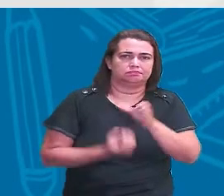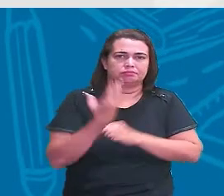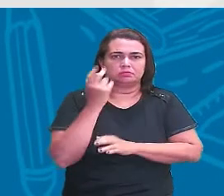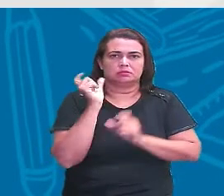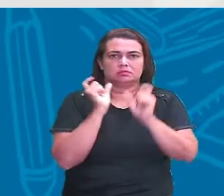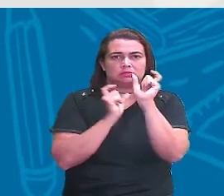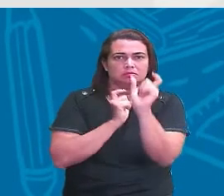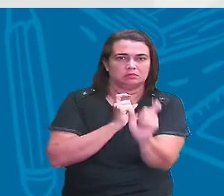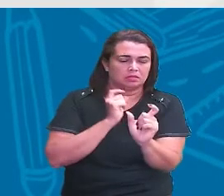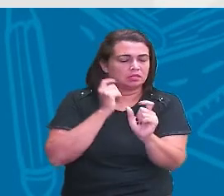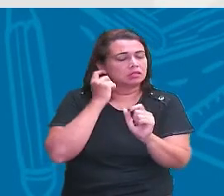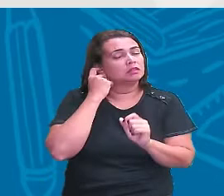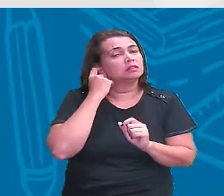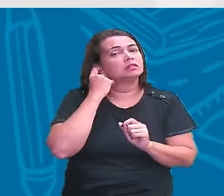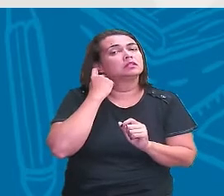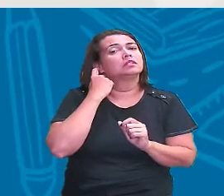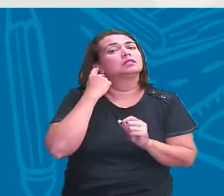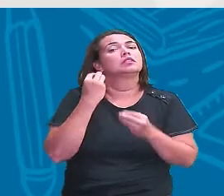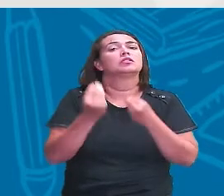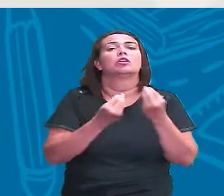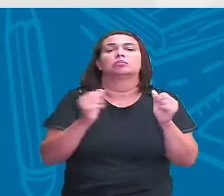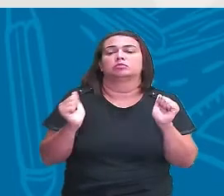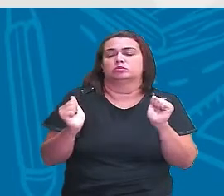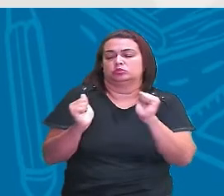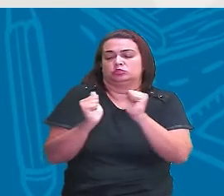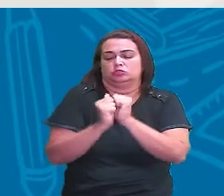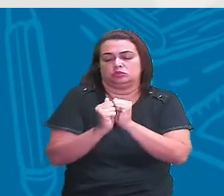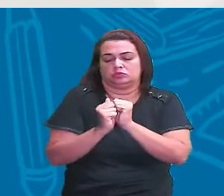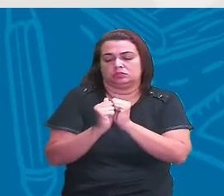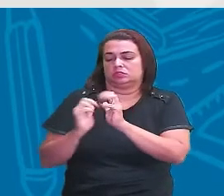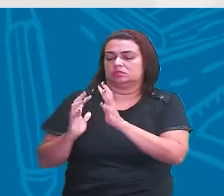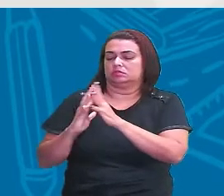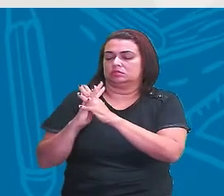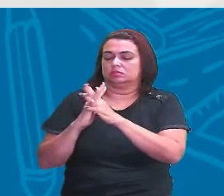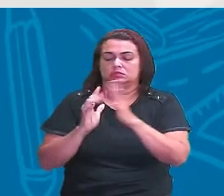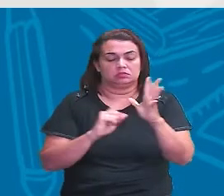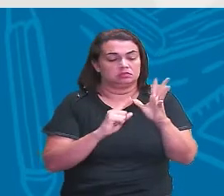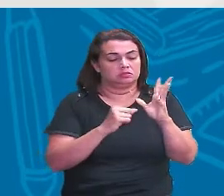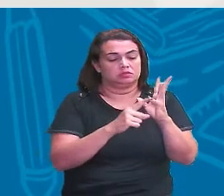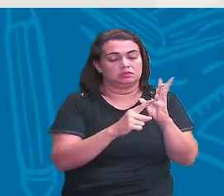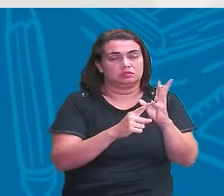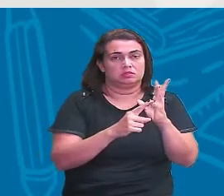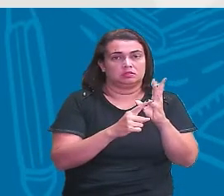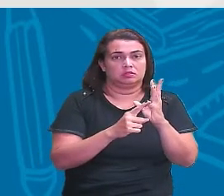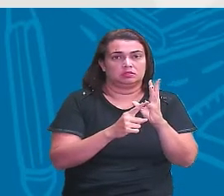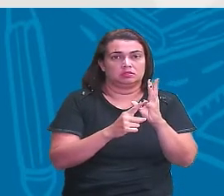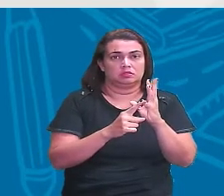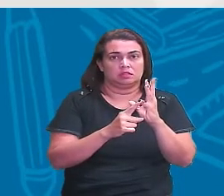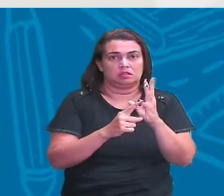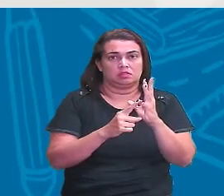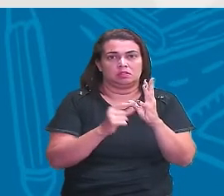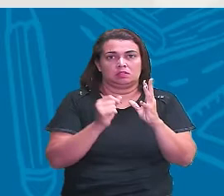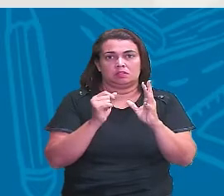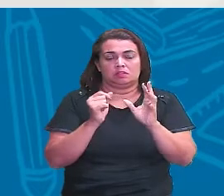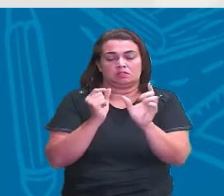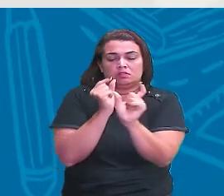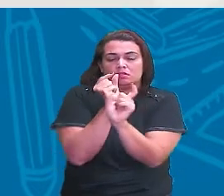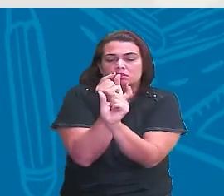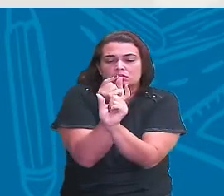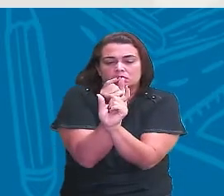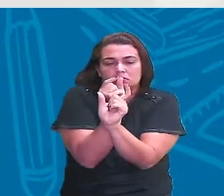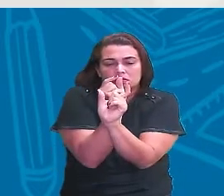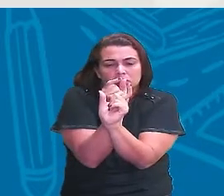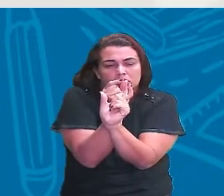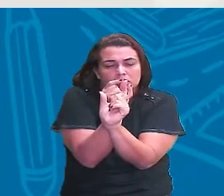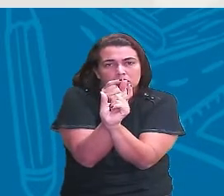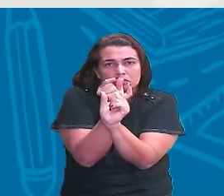né? Quando a gente junta consoante com vogal, a gente vai formando as sílabas,